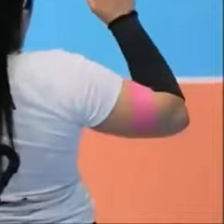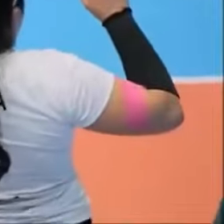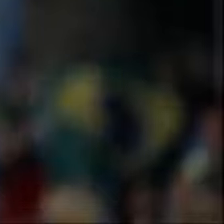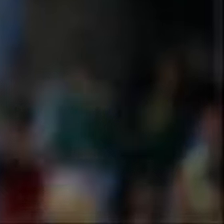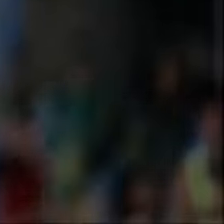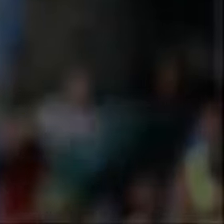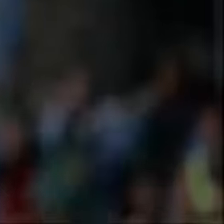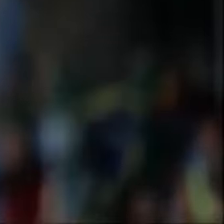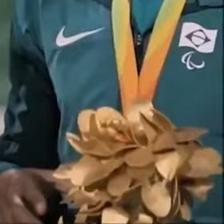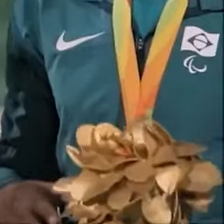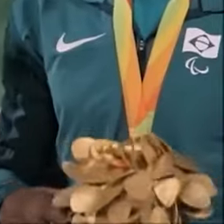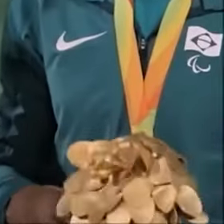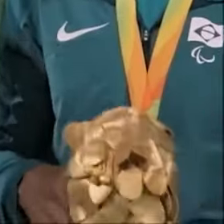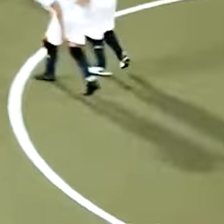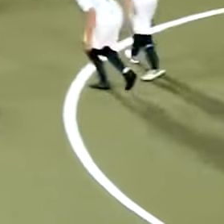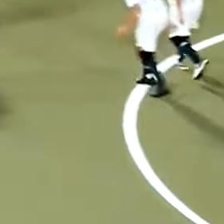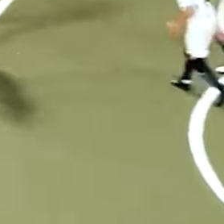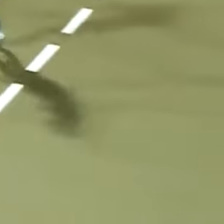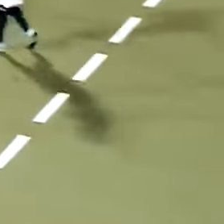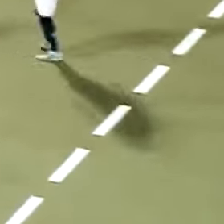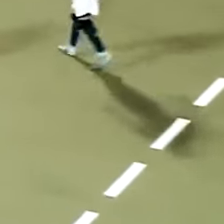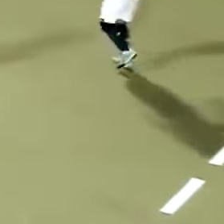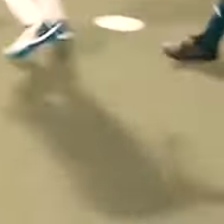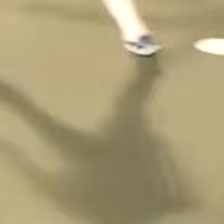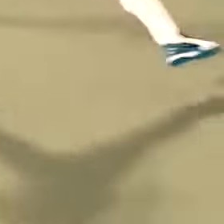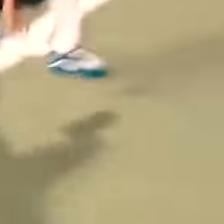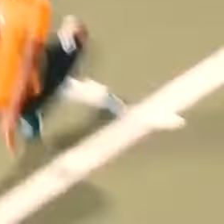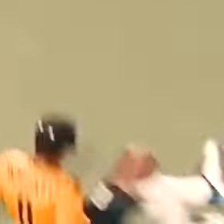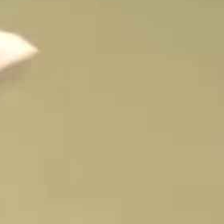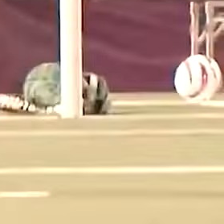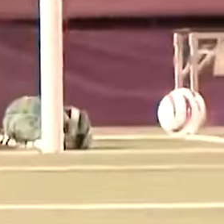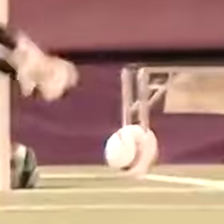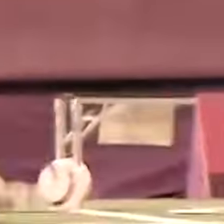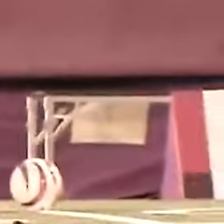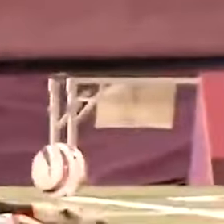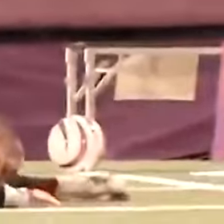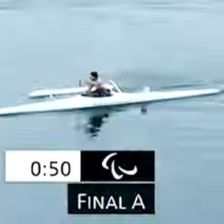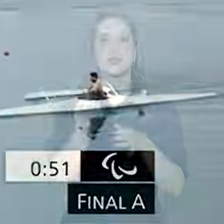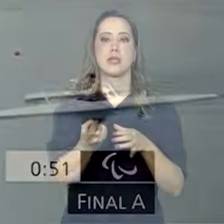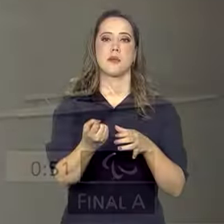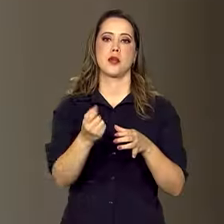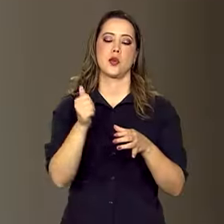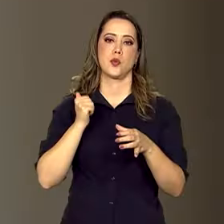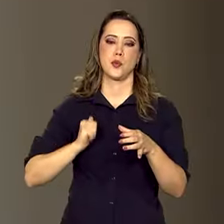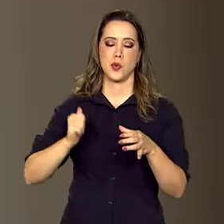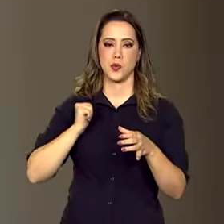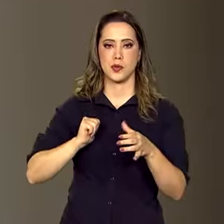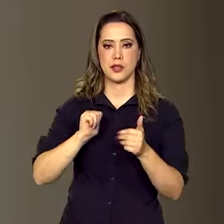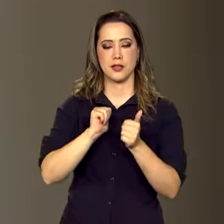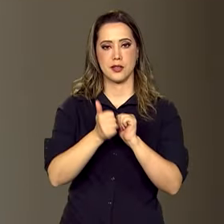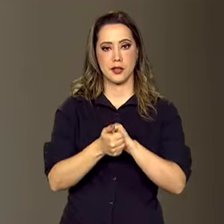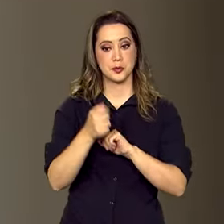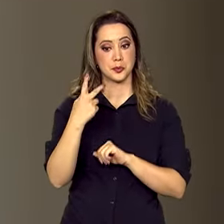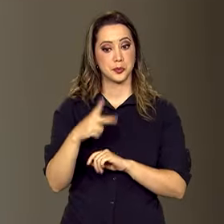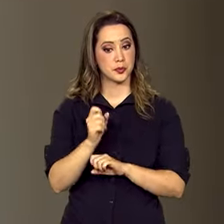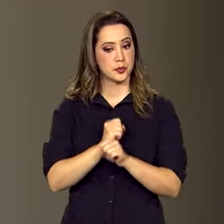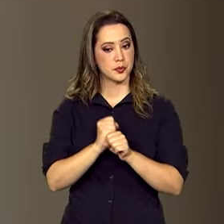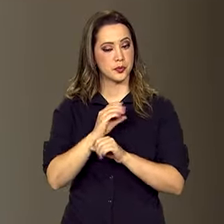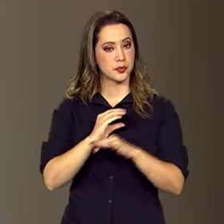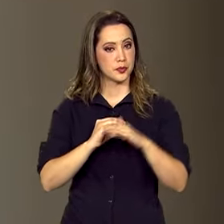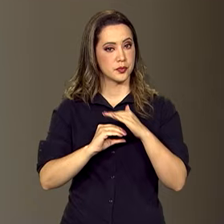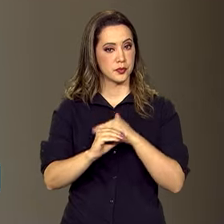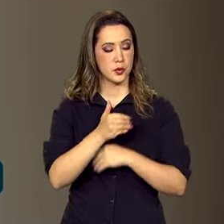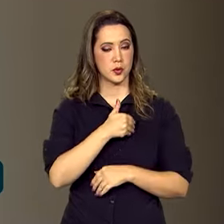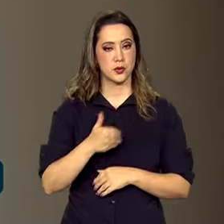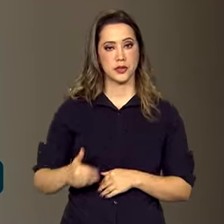Jogos. O Brasil tem 86% do time apoiado pelo Bolsa Atleta. Só neste ano está previsto um investimento